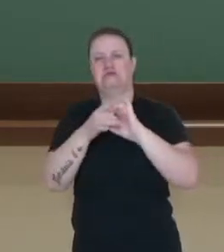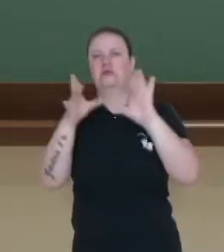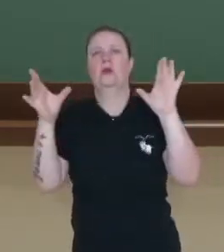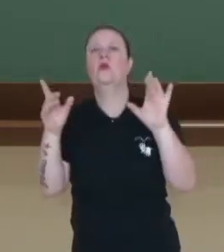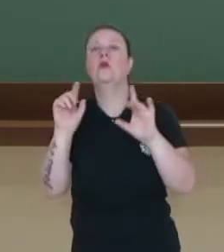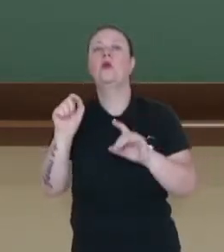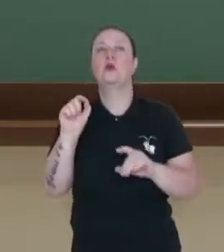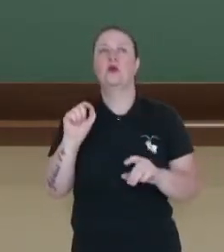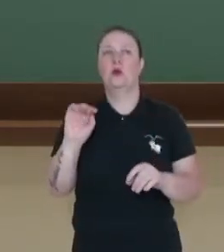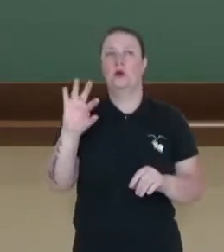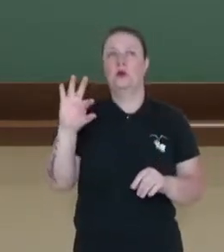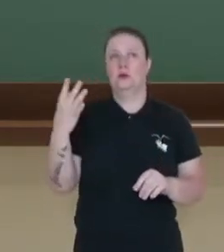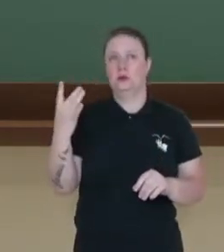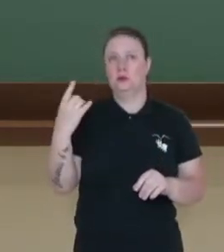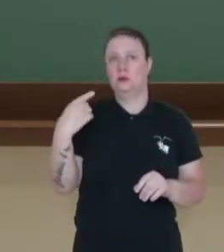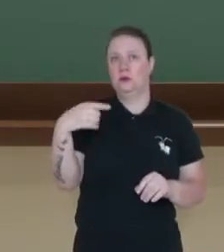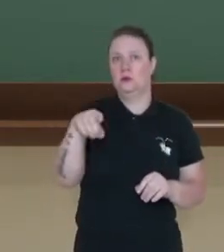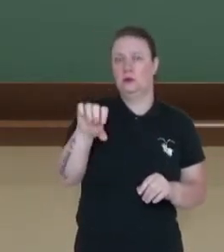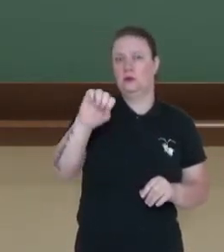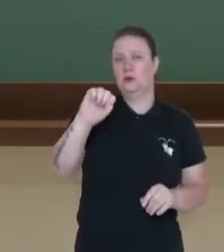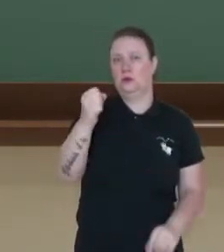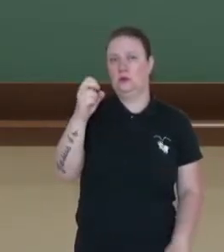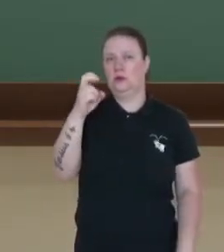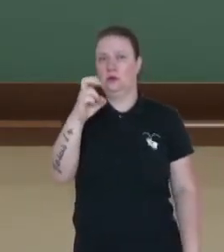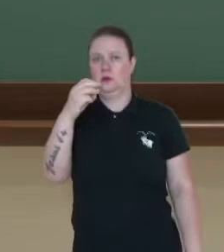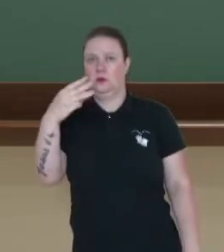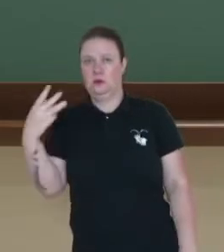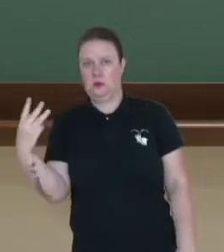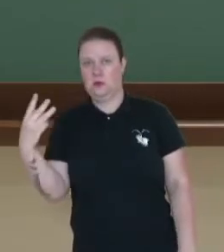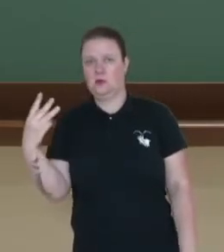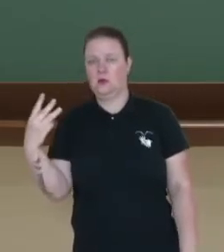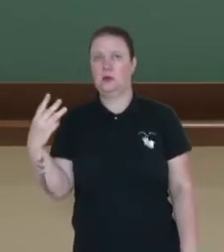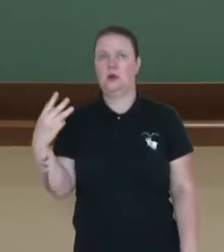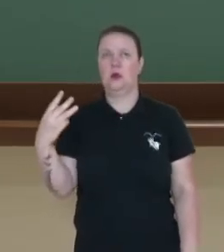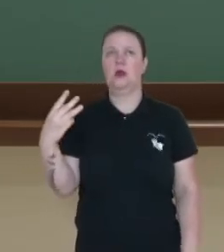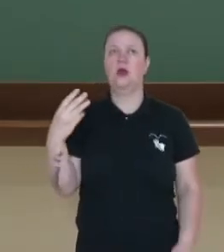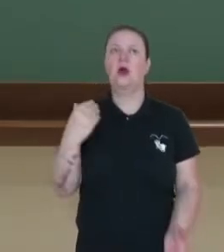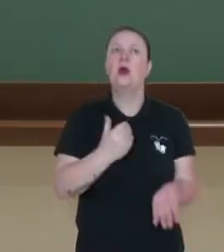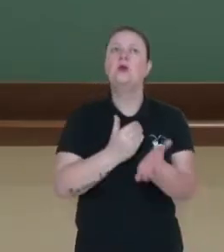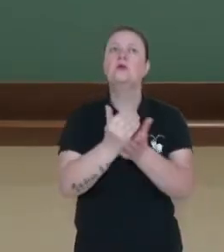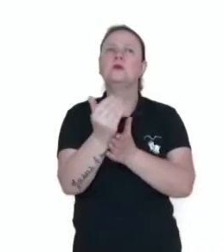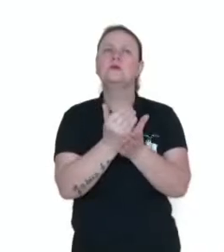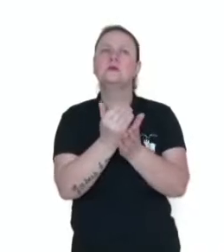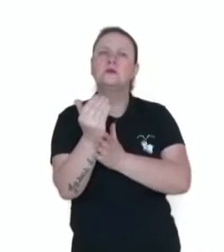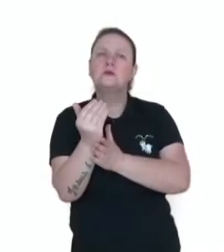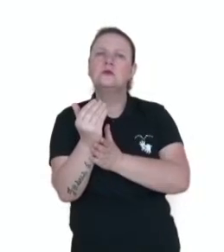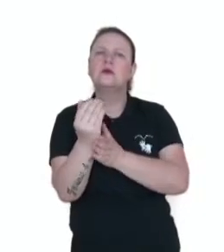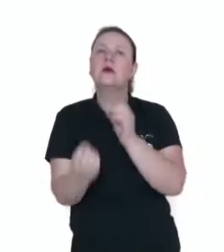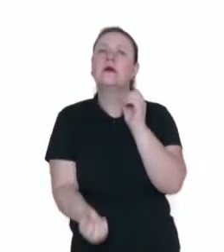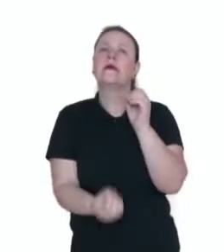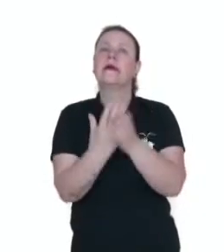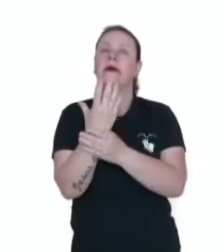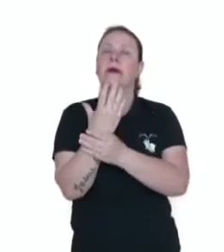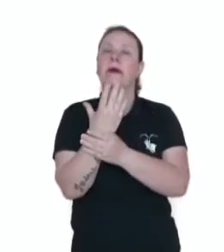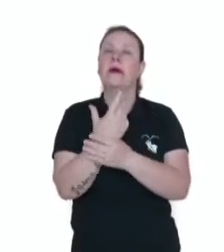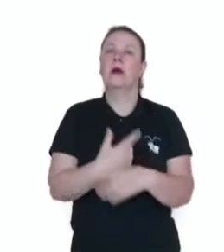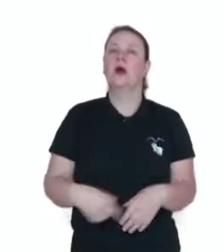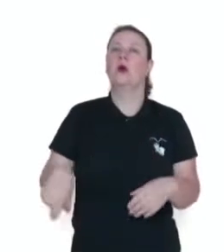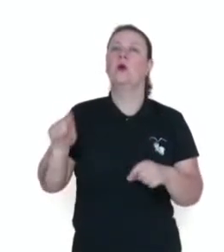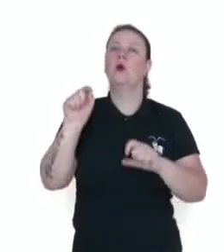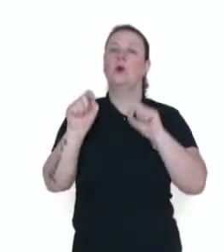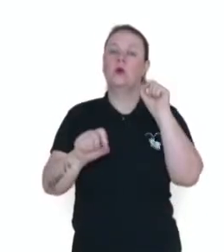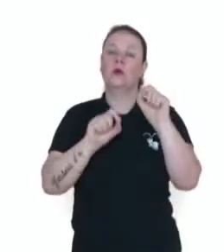1853, através de uma lei imperial assinada por Dom Pedro II, que vai então criar a província do